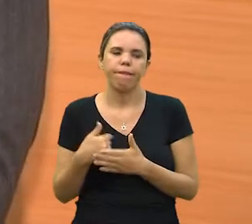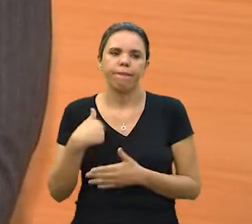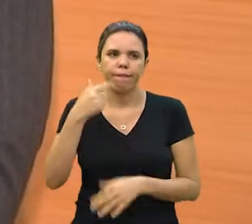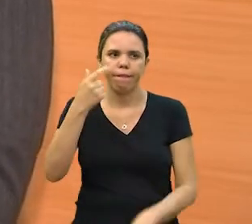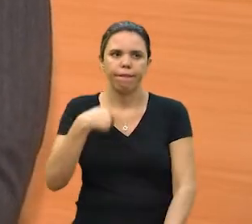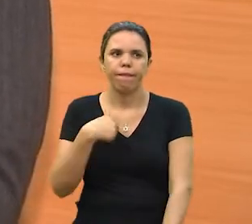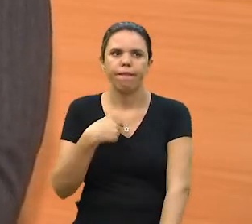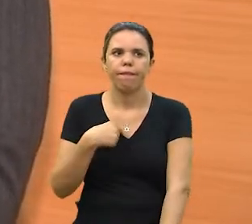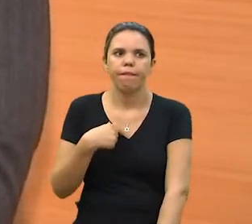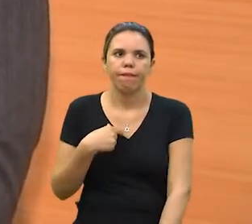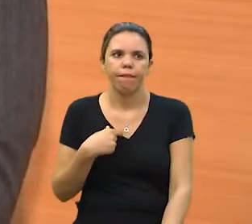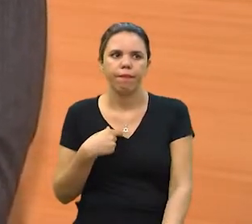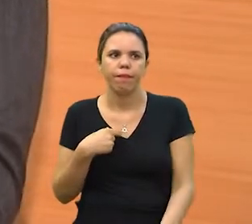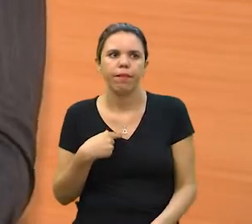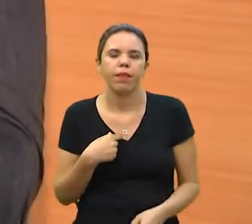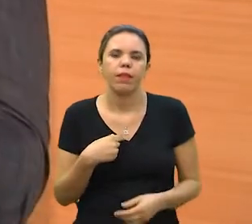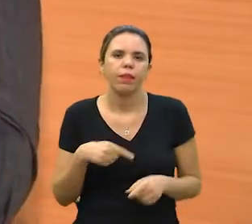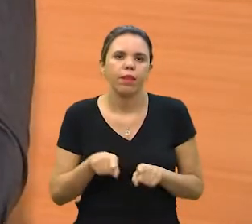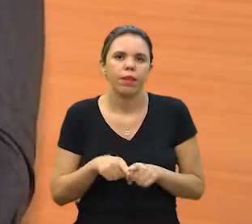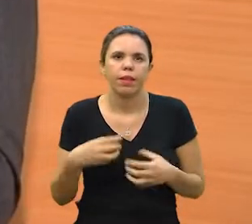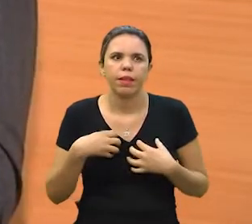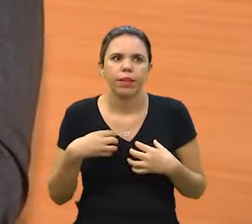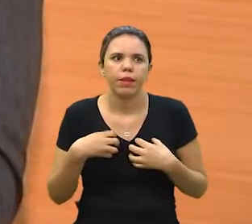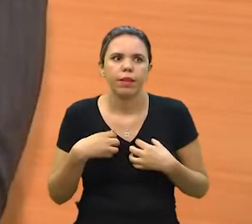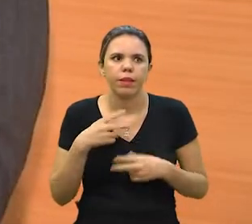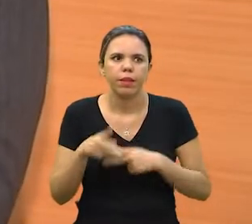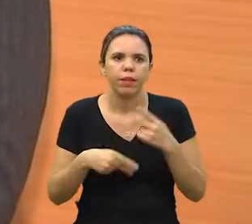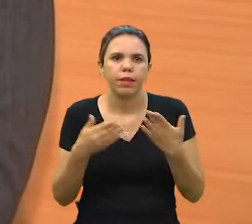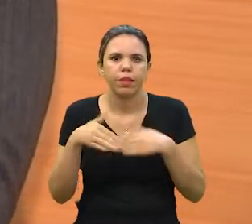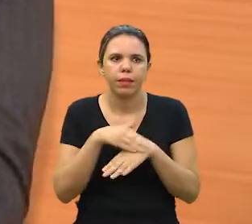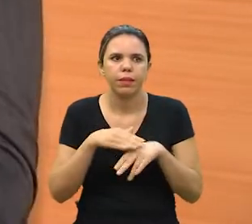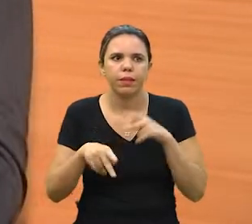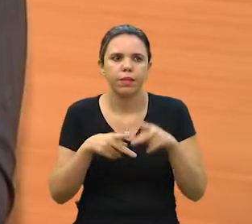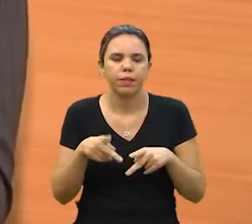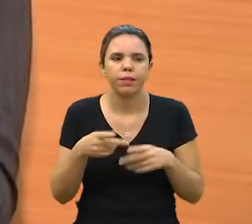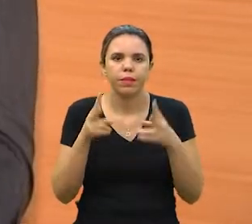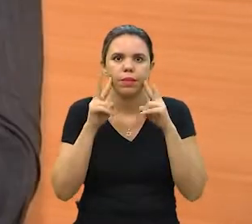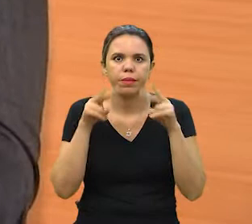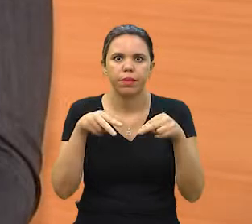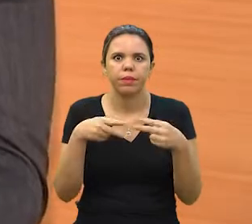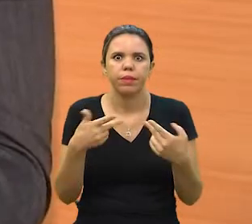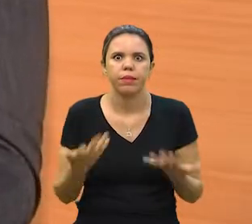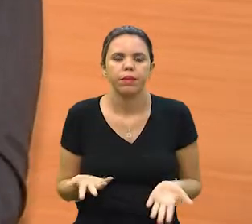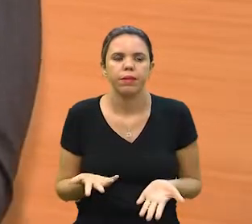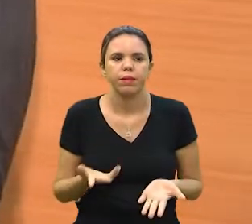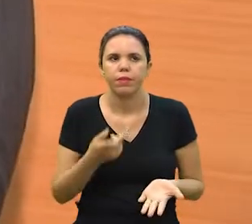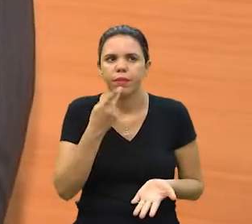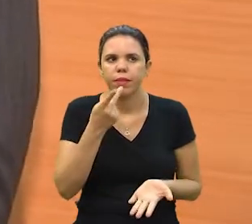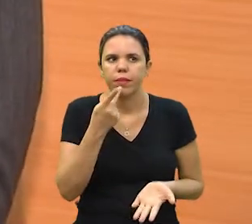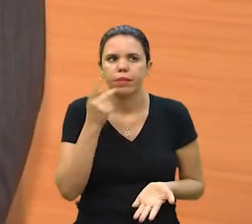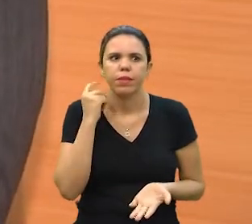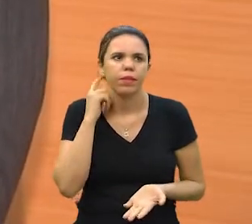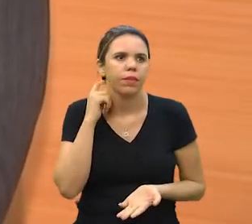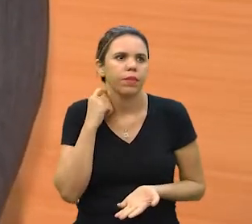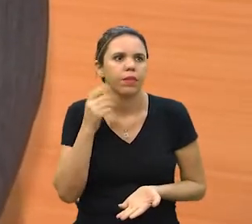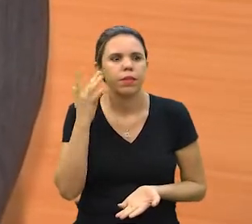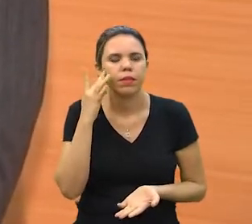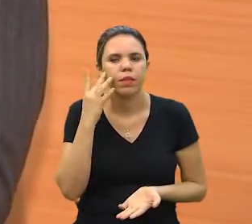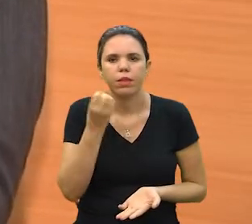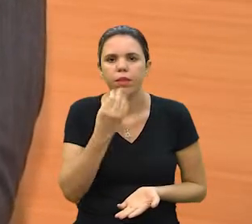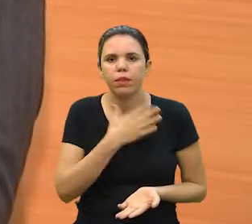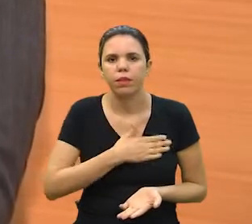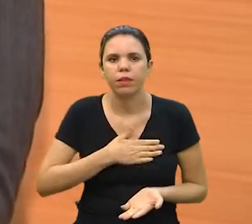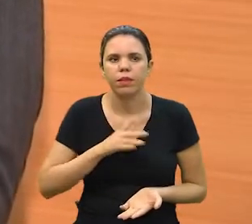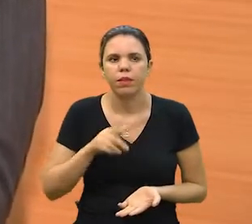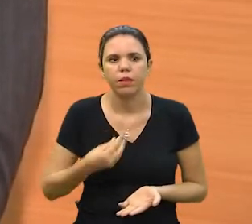fechar. Eu digo que eu sou sinestésico, né? Então eu tenho que estar conversando com as pessoas, olhando, né? A gente falando, e eu